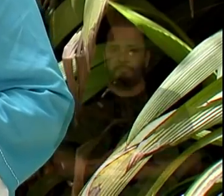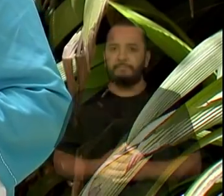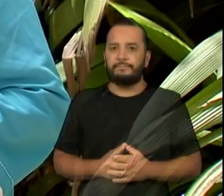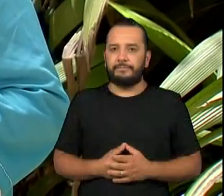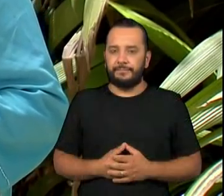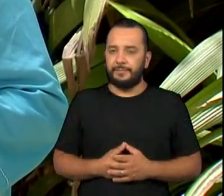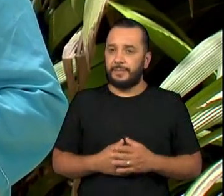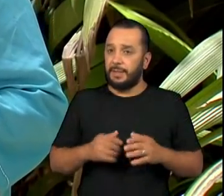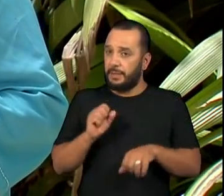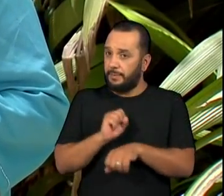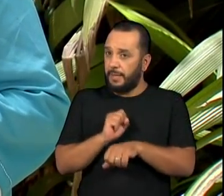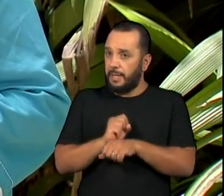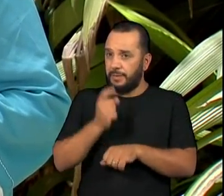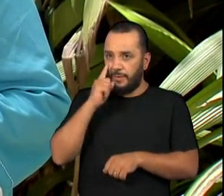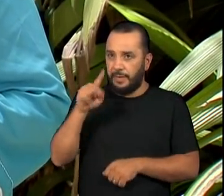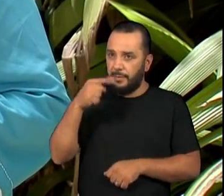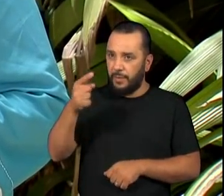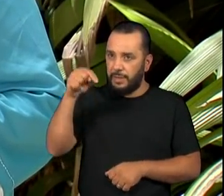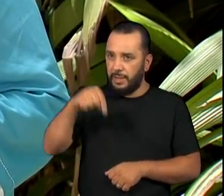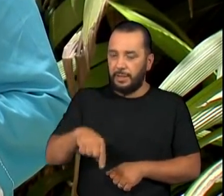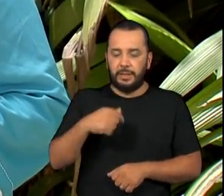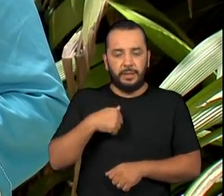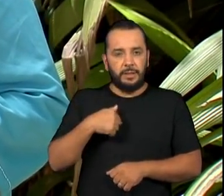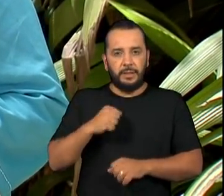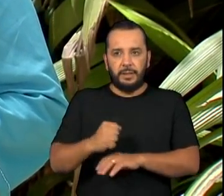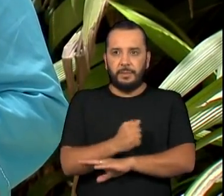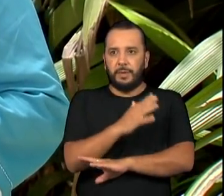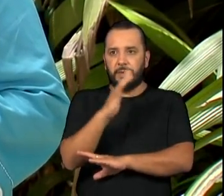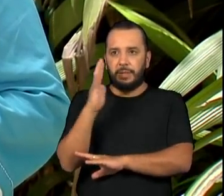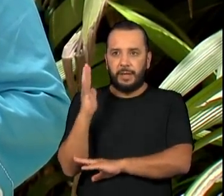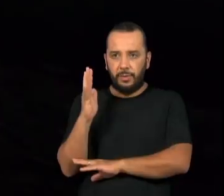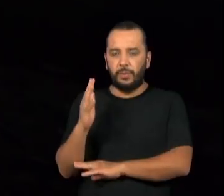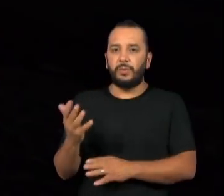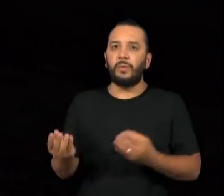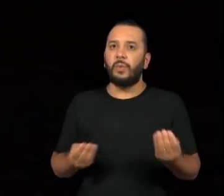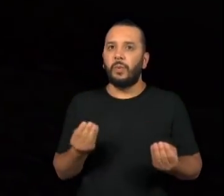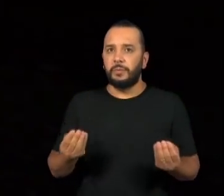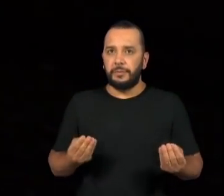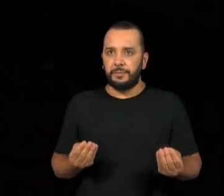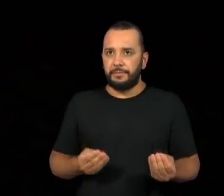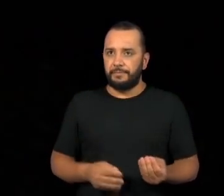E aguarde, porque você vai ver a seguir aqui no Repórter Eco.